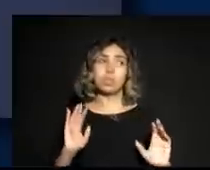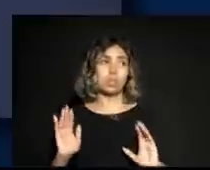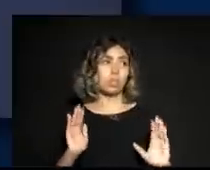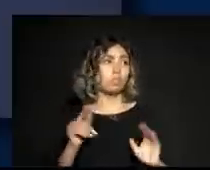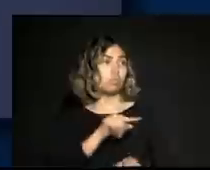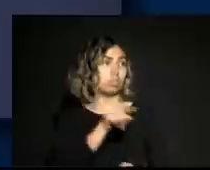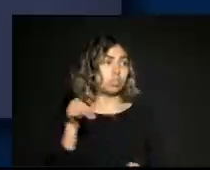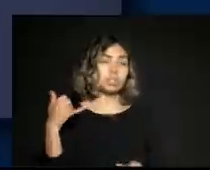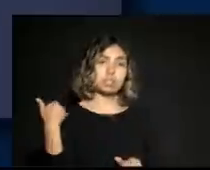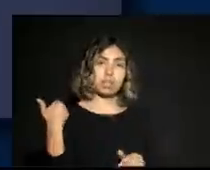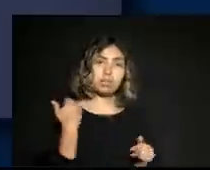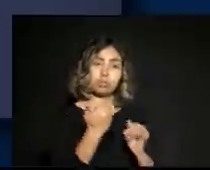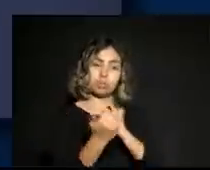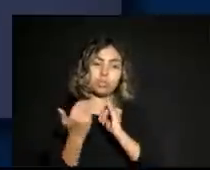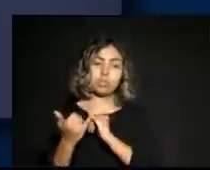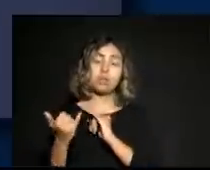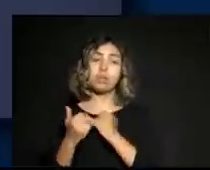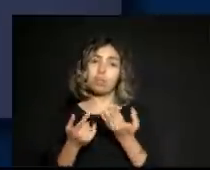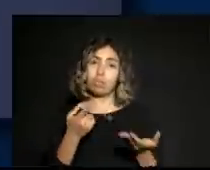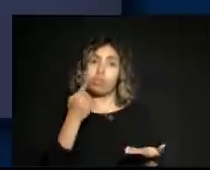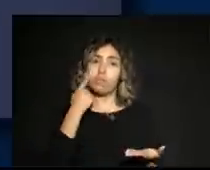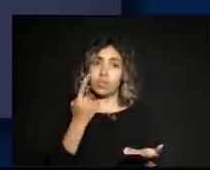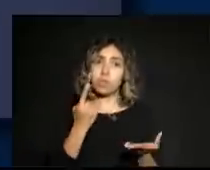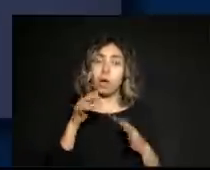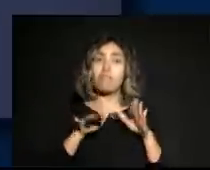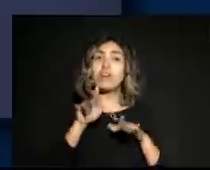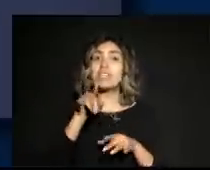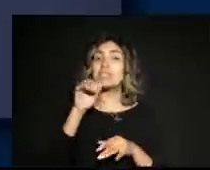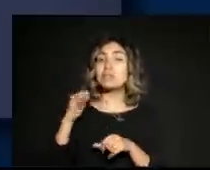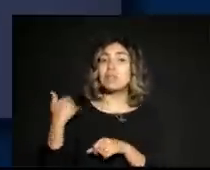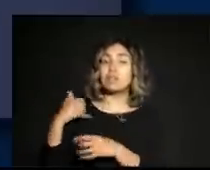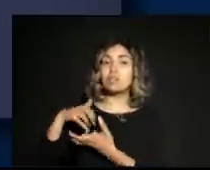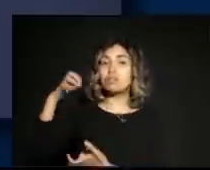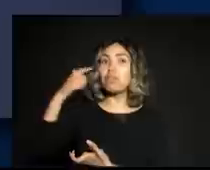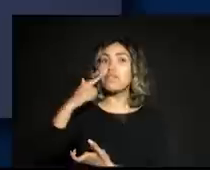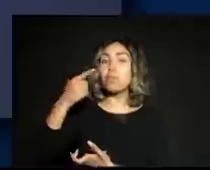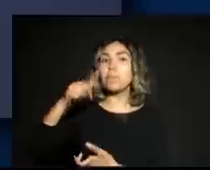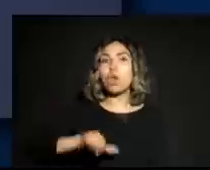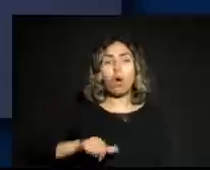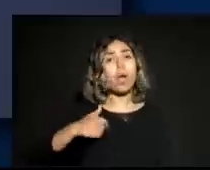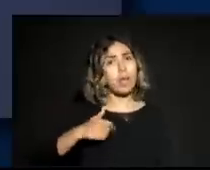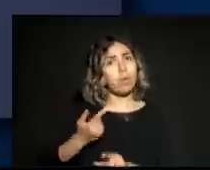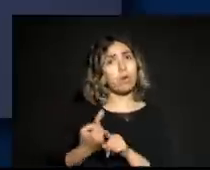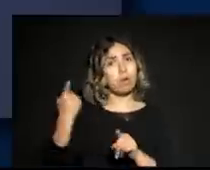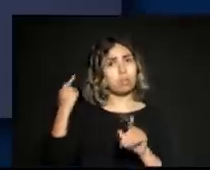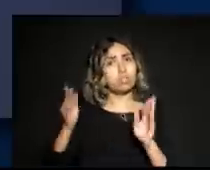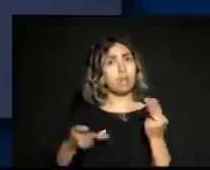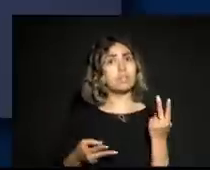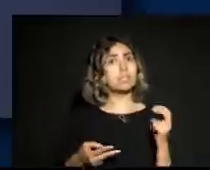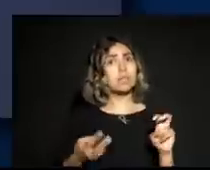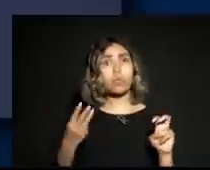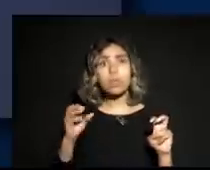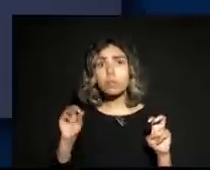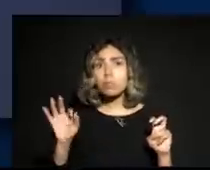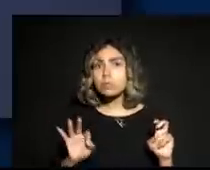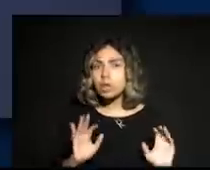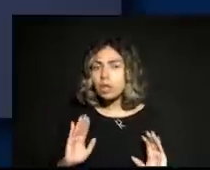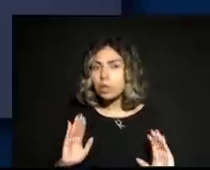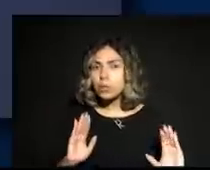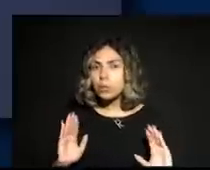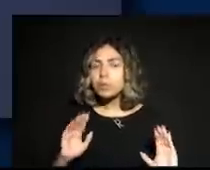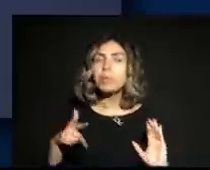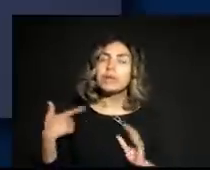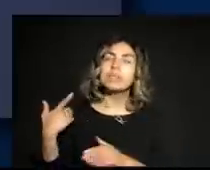e viu isso aqui até gente mais velha aqui que deve ter visto coisa pior mas eu vi vinte e cinco a trinta por cento E aí